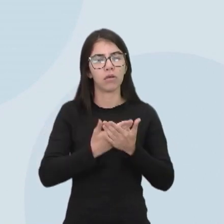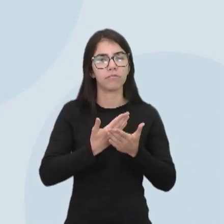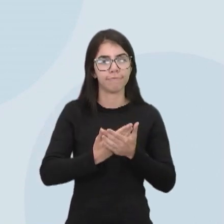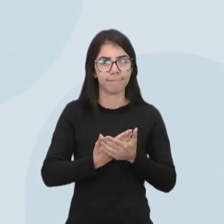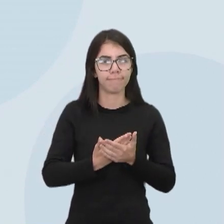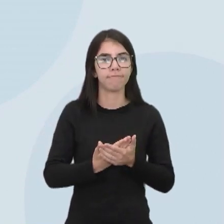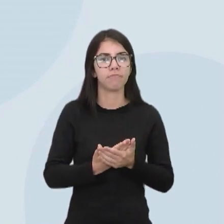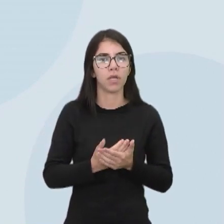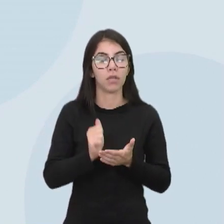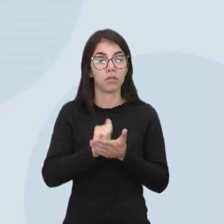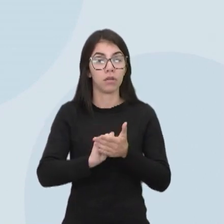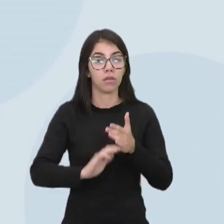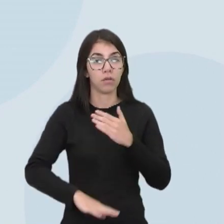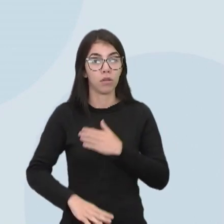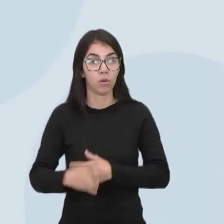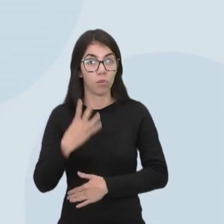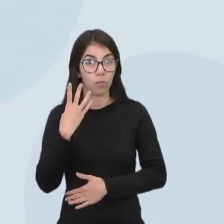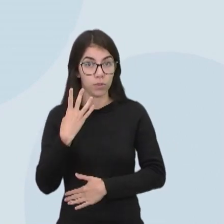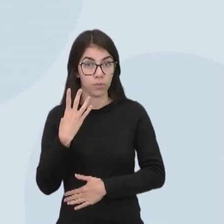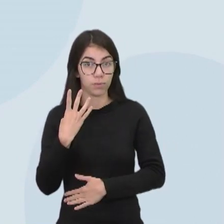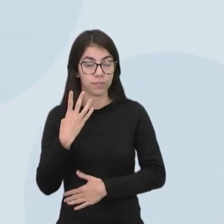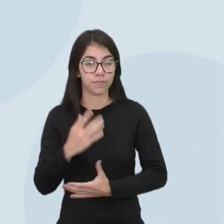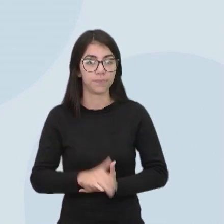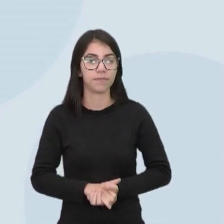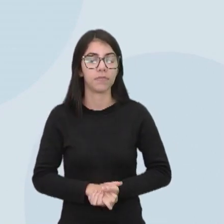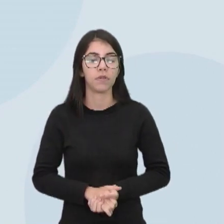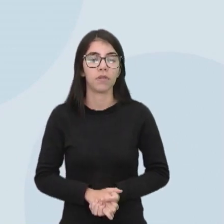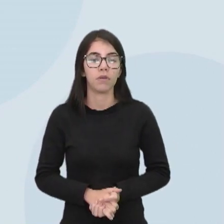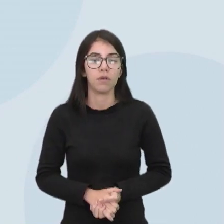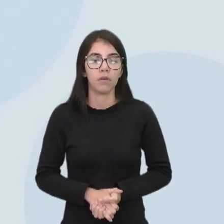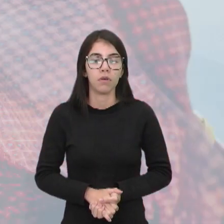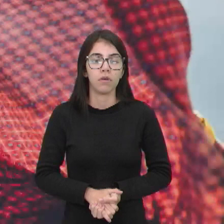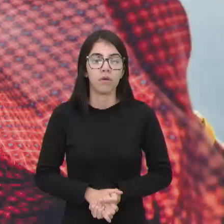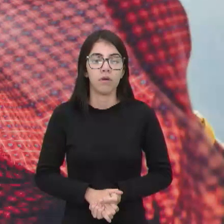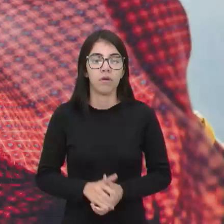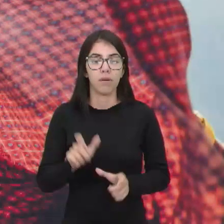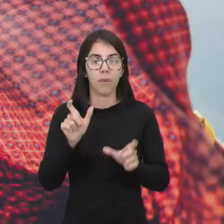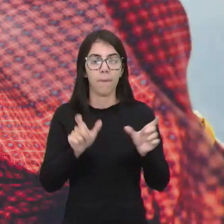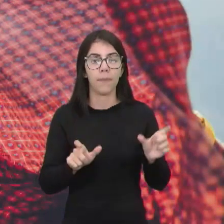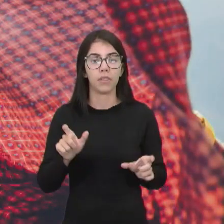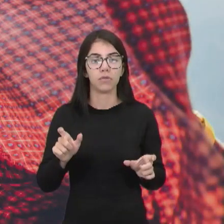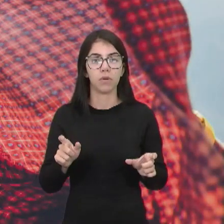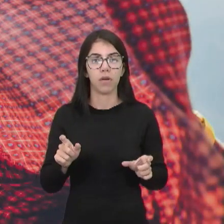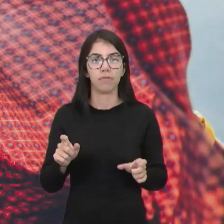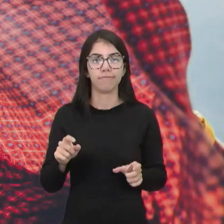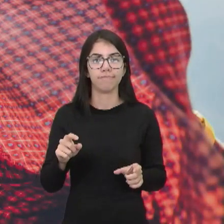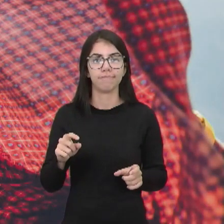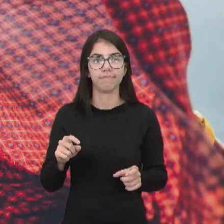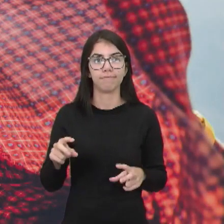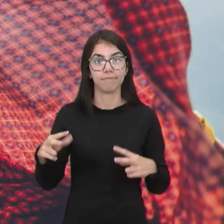então, da atividade 4, tá? Pessoal, pode voltar em mim.